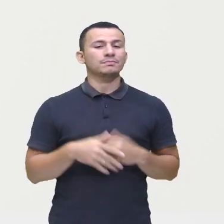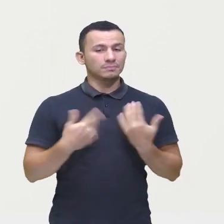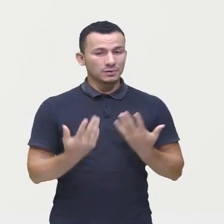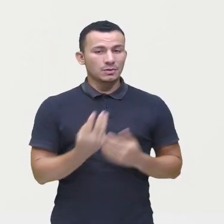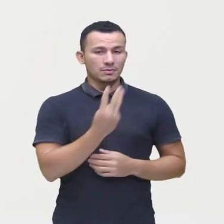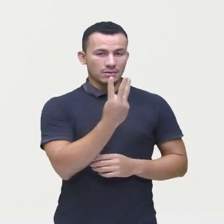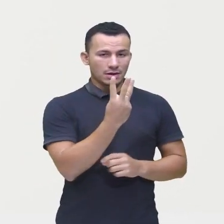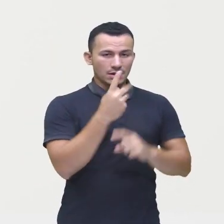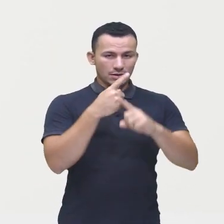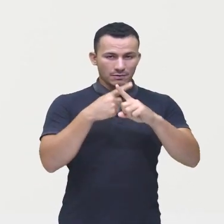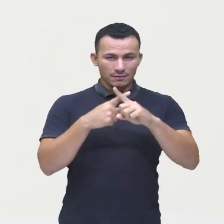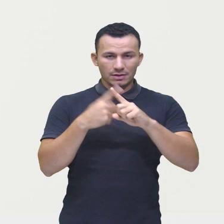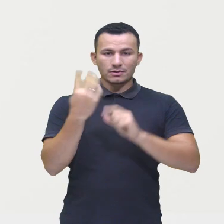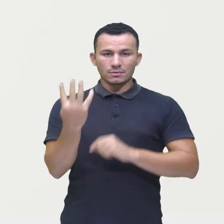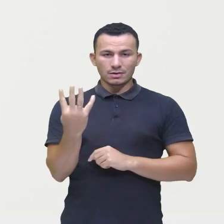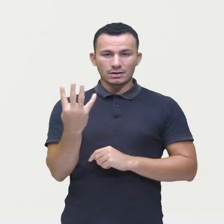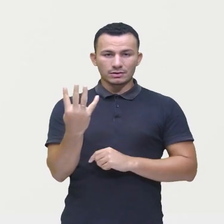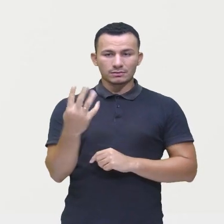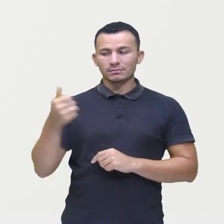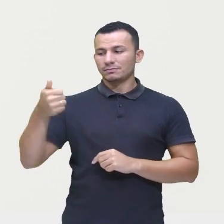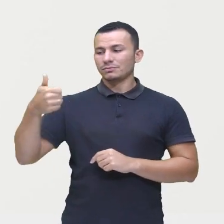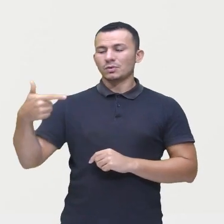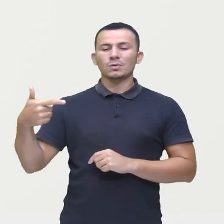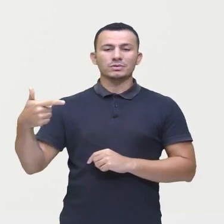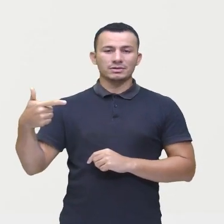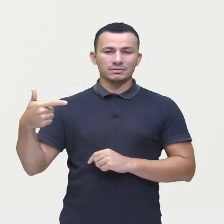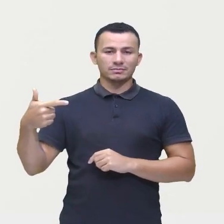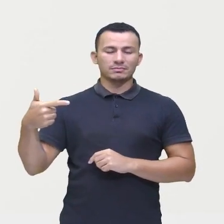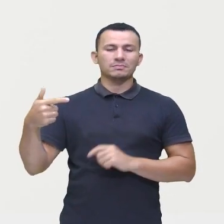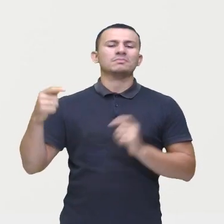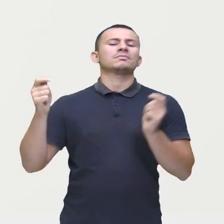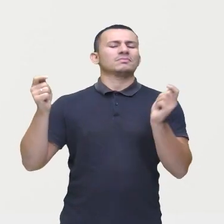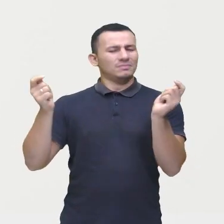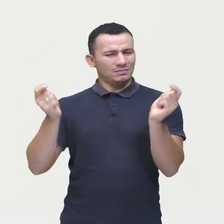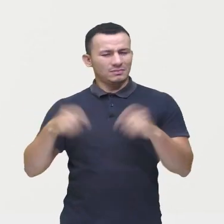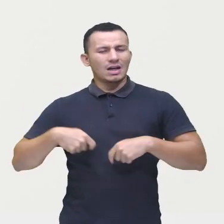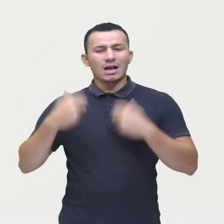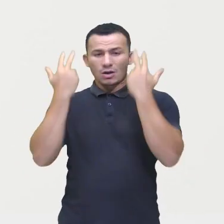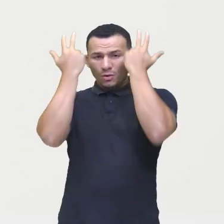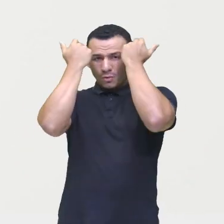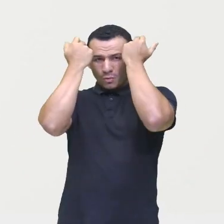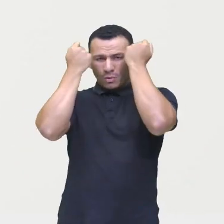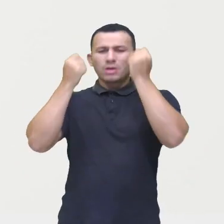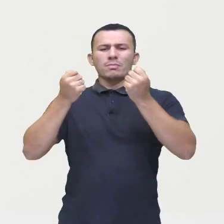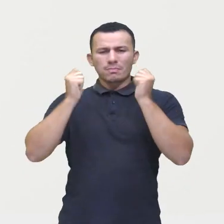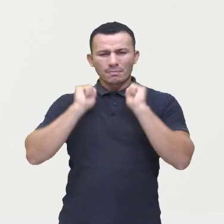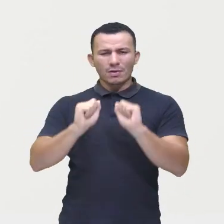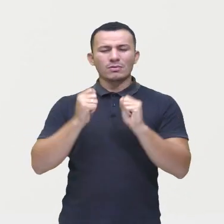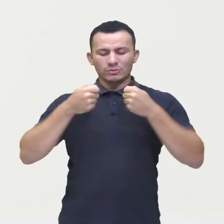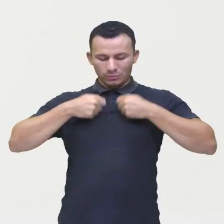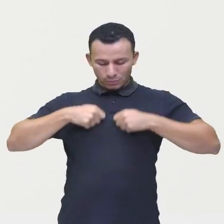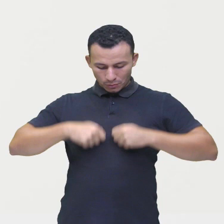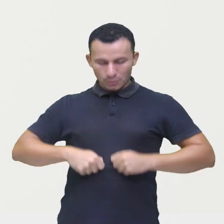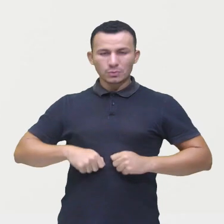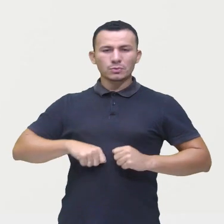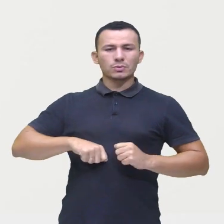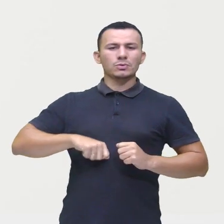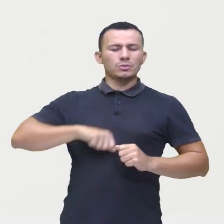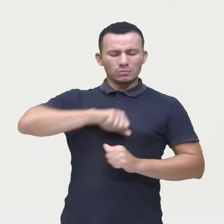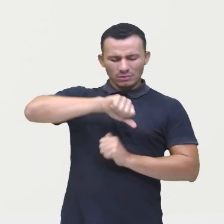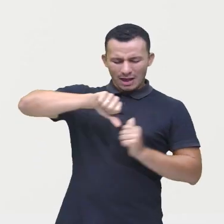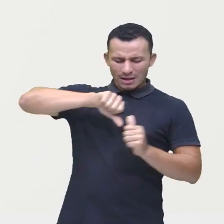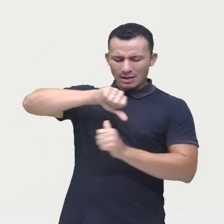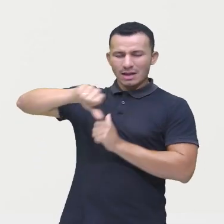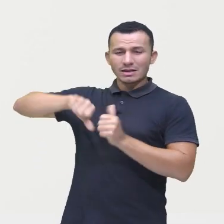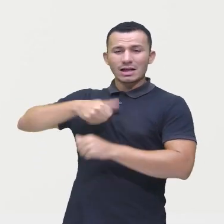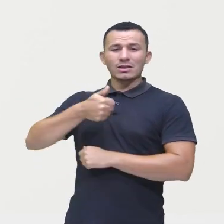qual é o resultado? 12. Muito bem. Então, o coelho Abel pode se vestir de quantas maneiras?